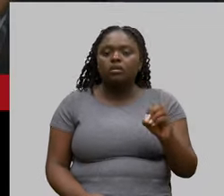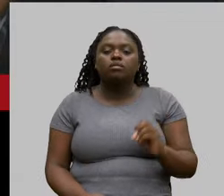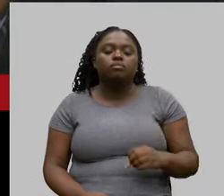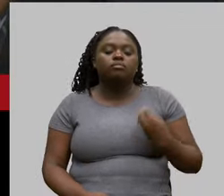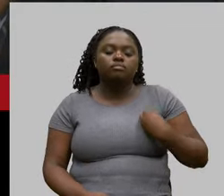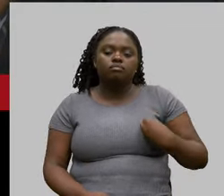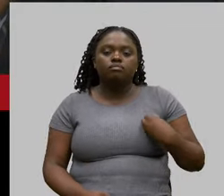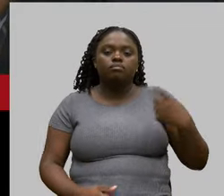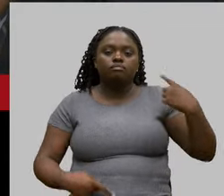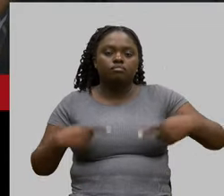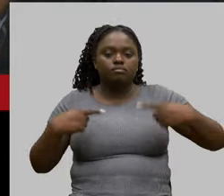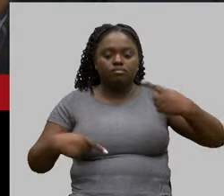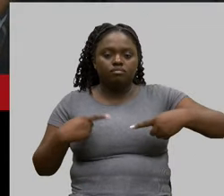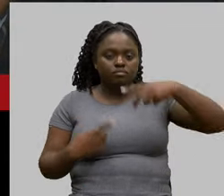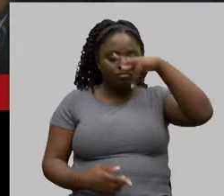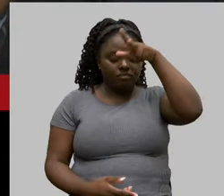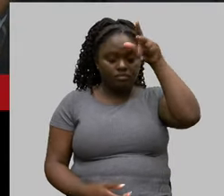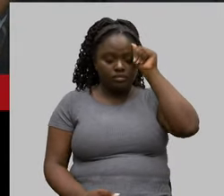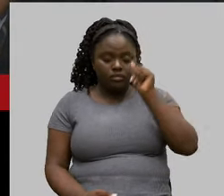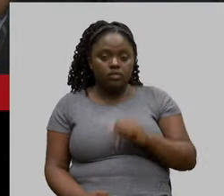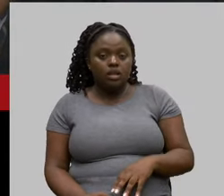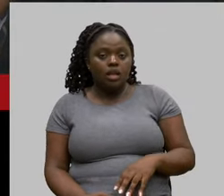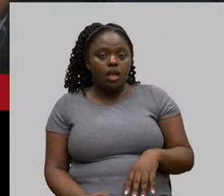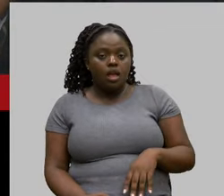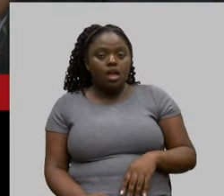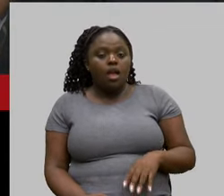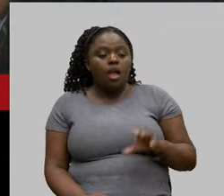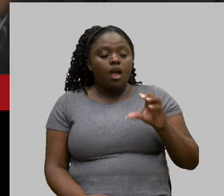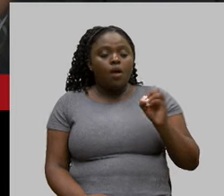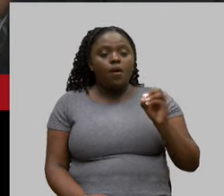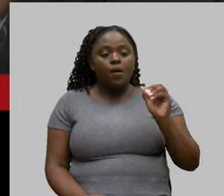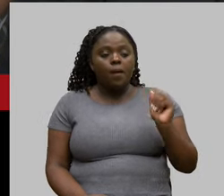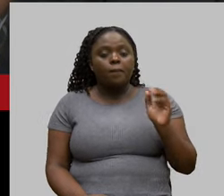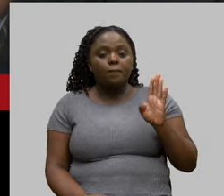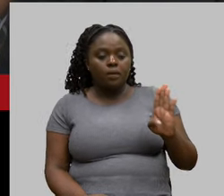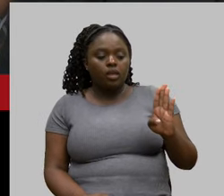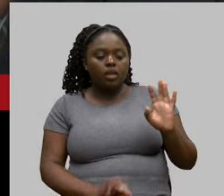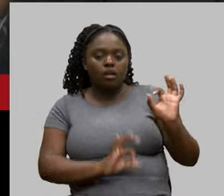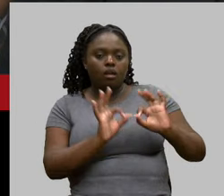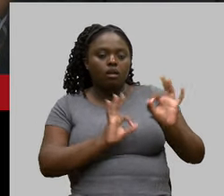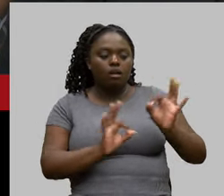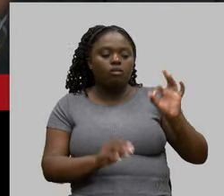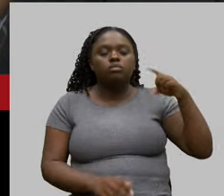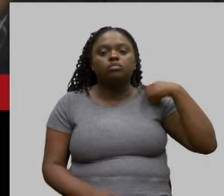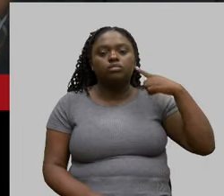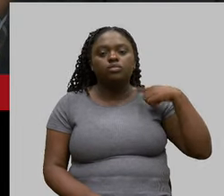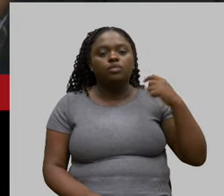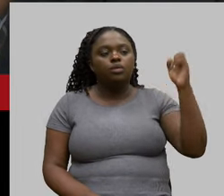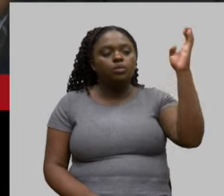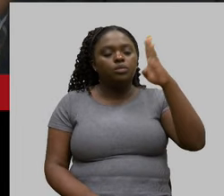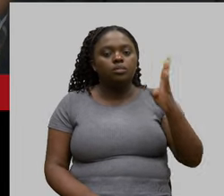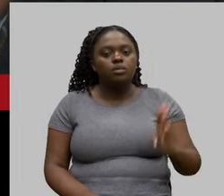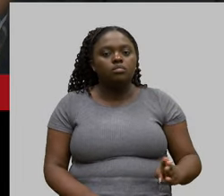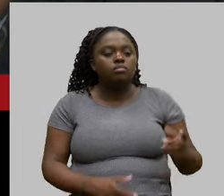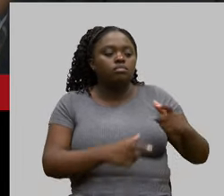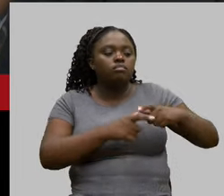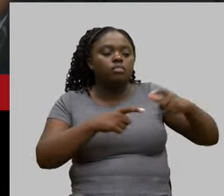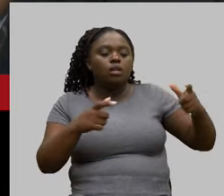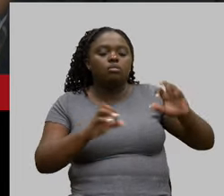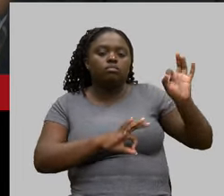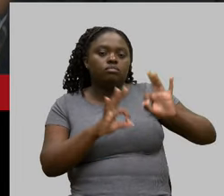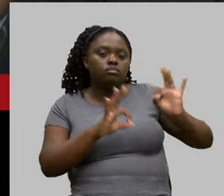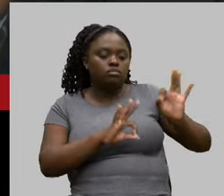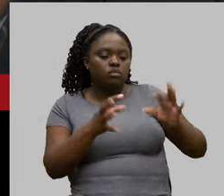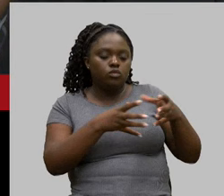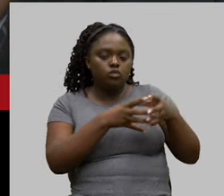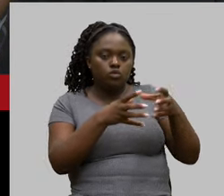eh aabm a Ordem dos Advogados do Brasil é a maior organização de sociedade civil do Brasil n